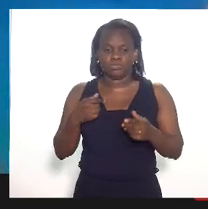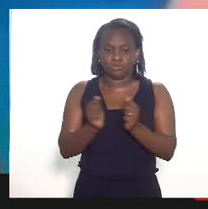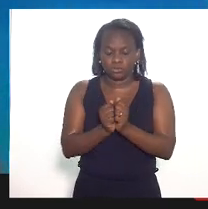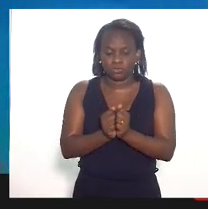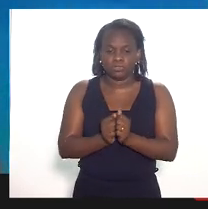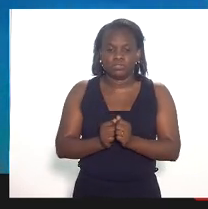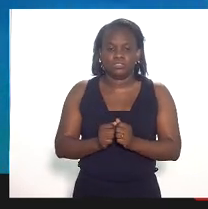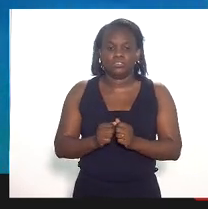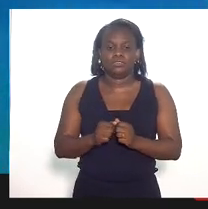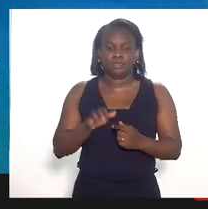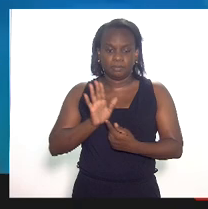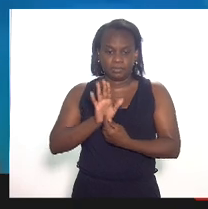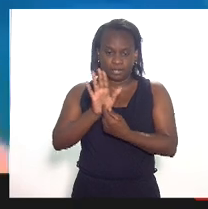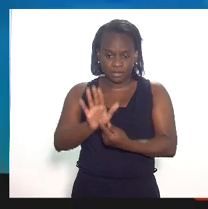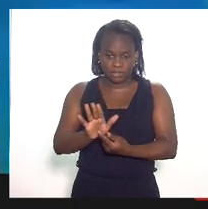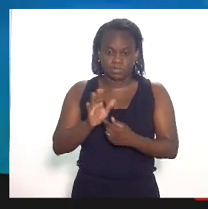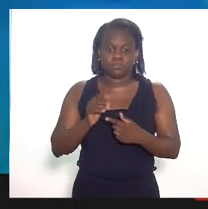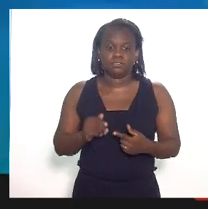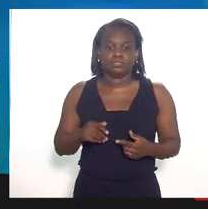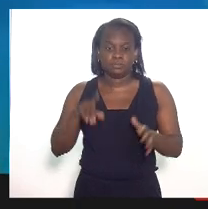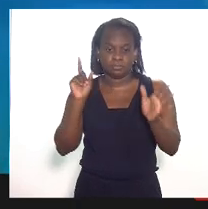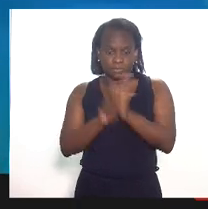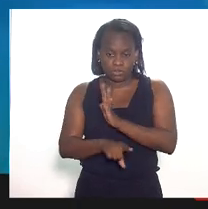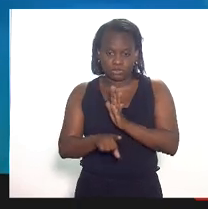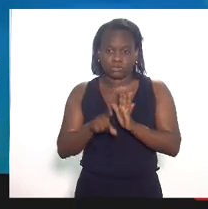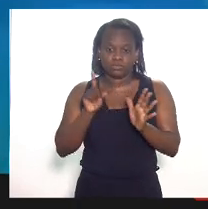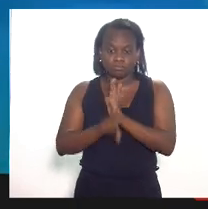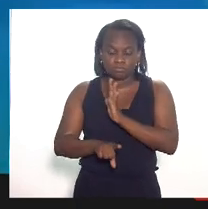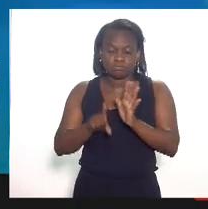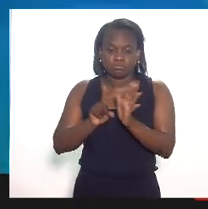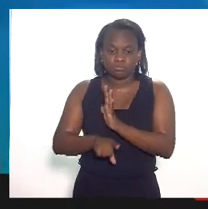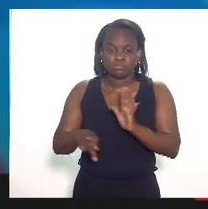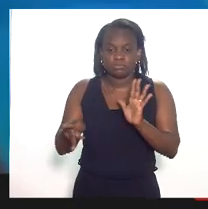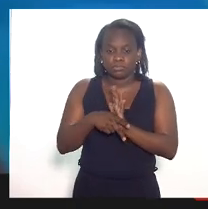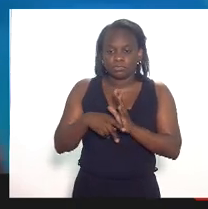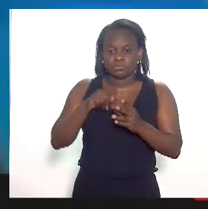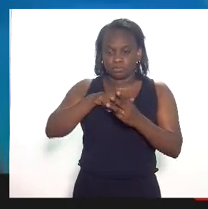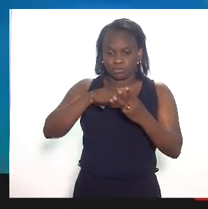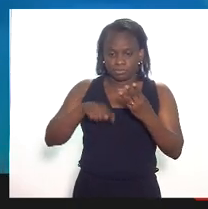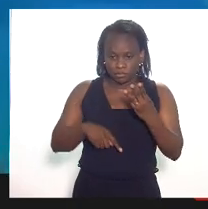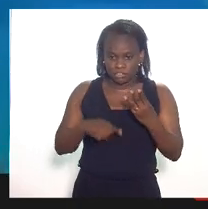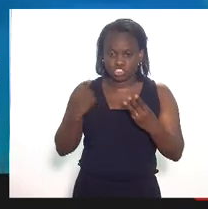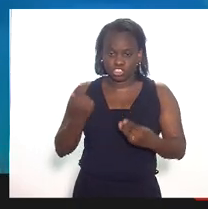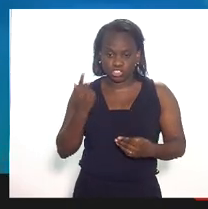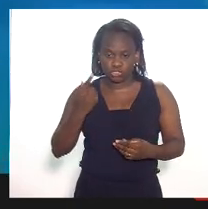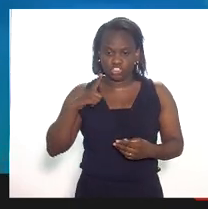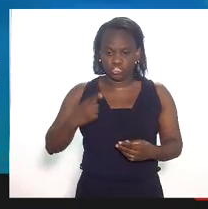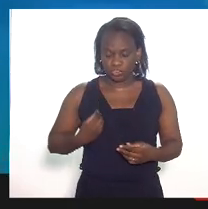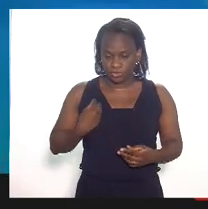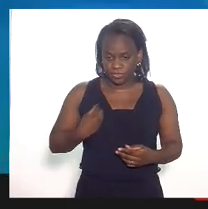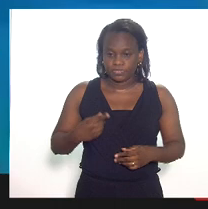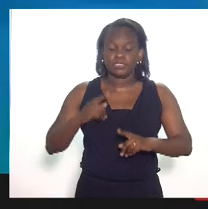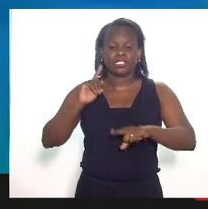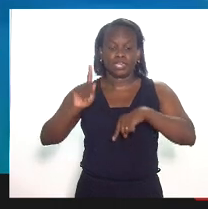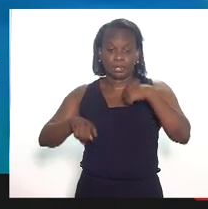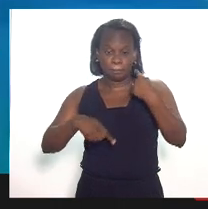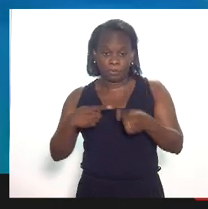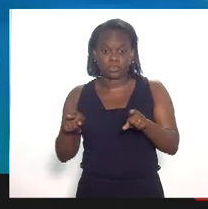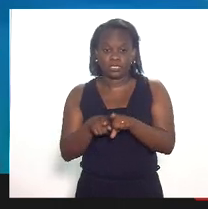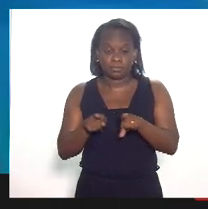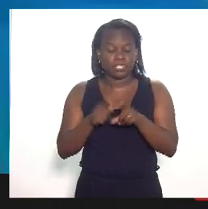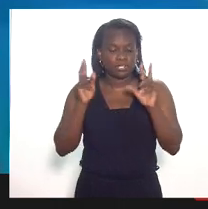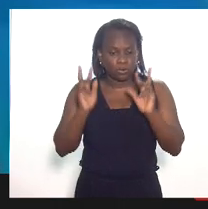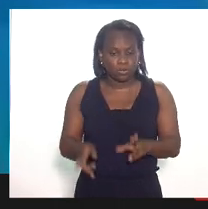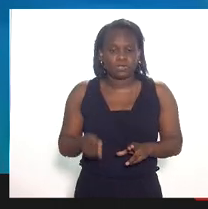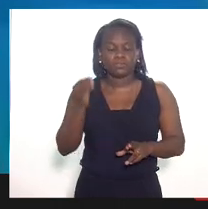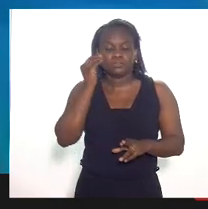uma apresentação inicial com perguntas para os três gestores presentes, e depois, da mesma maneira, vamos